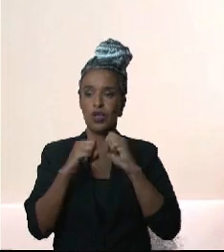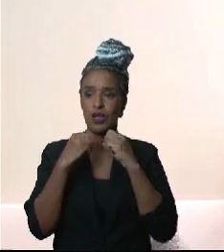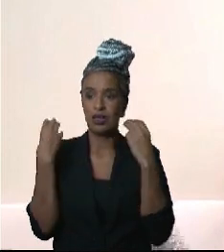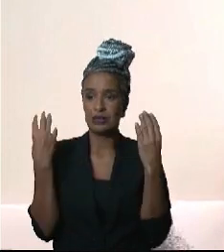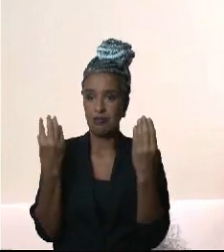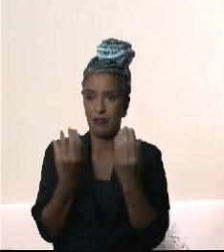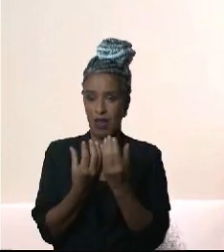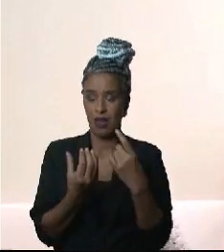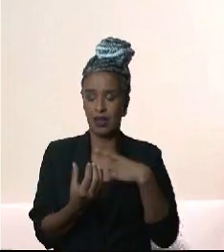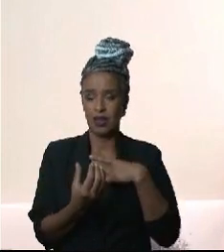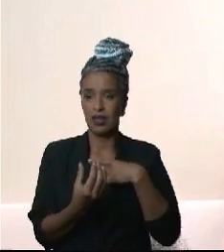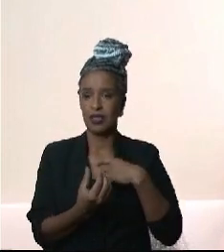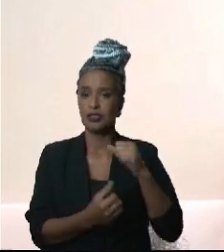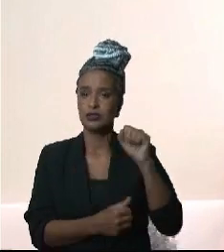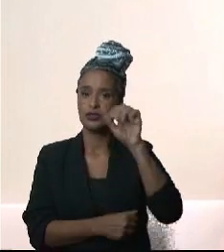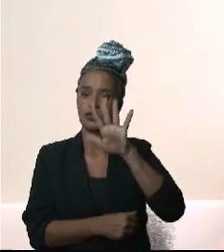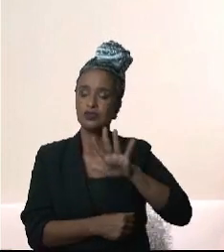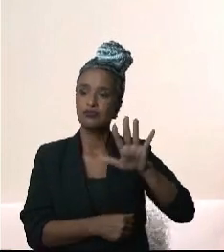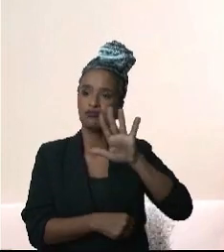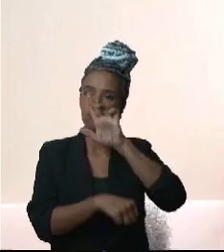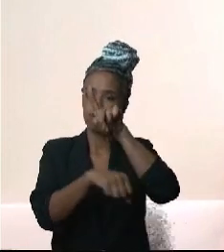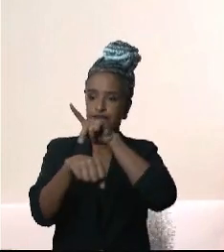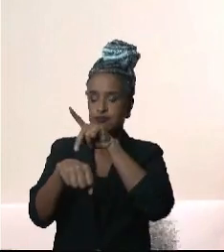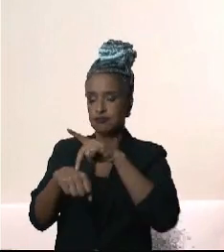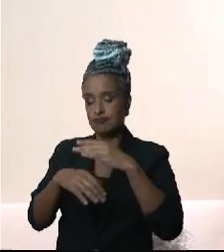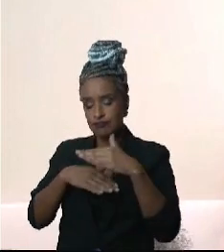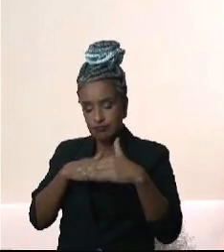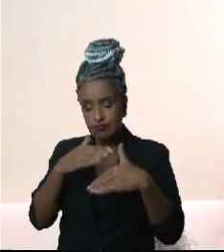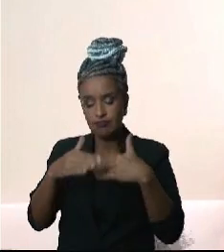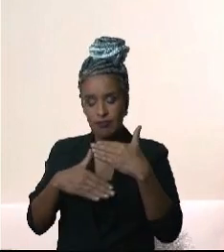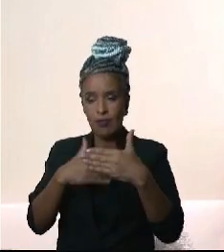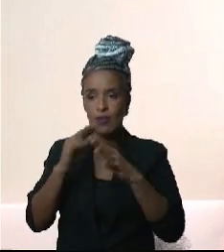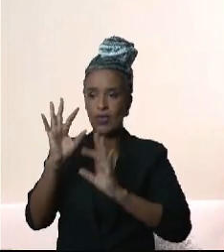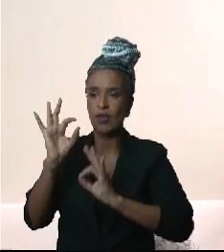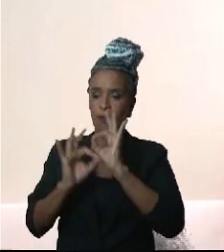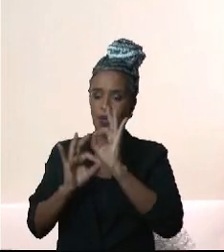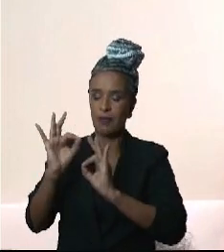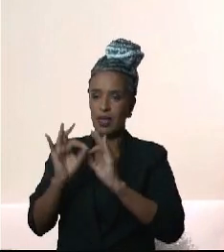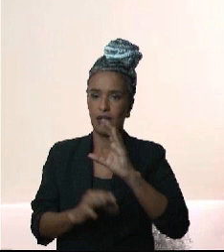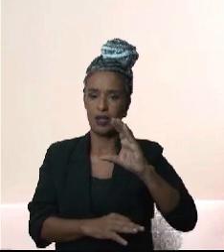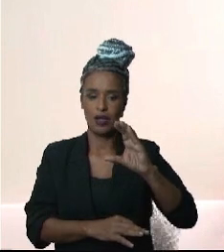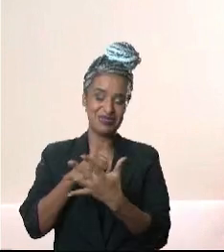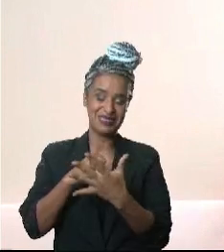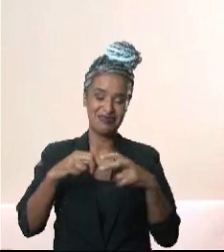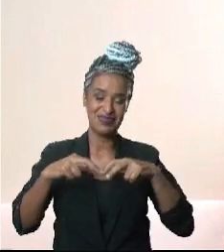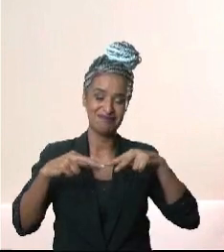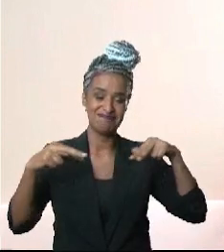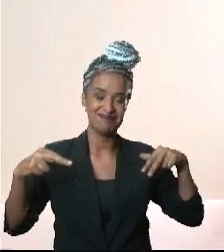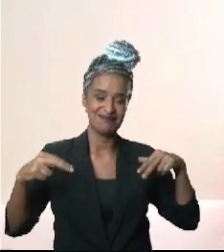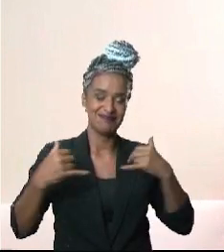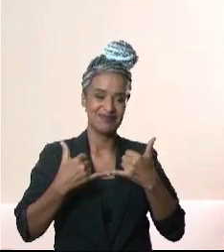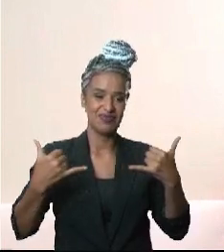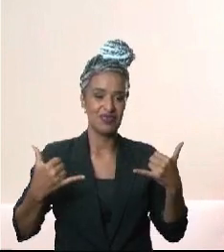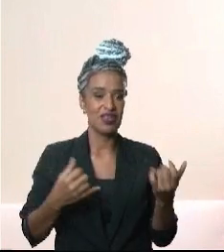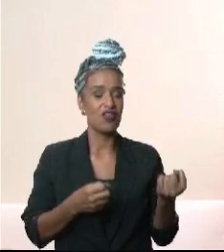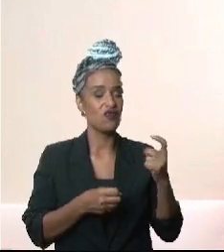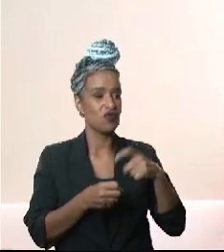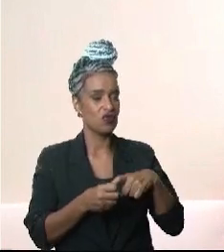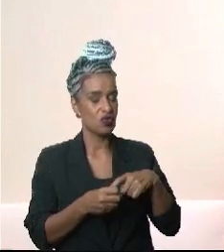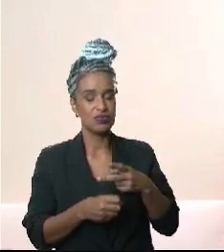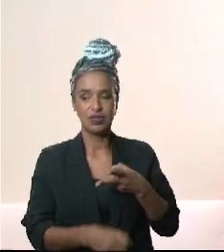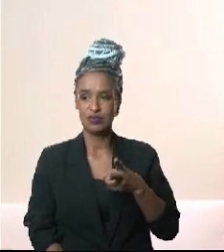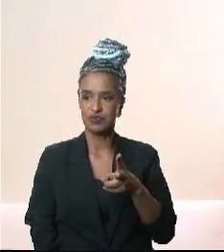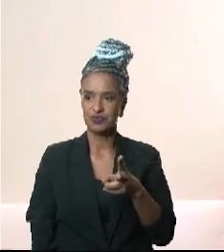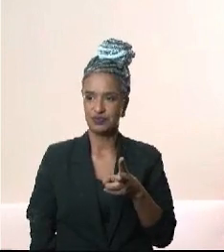Geral, se dê um bom passo para preparar a COP. Acho que é melhor então a gente